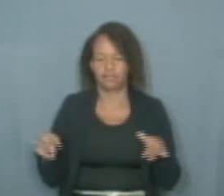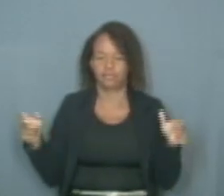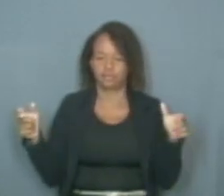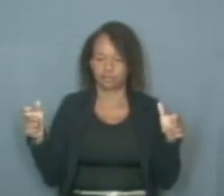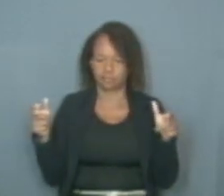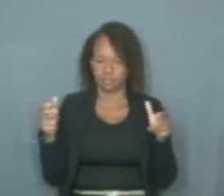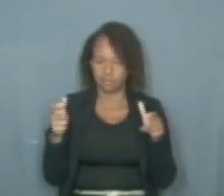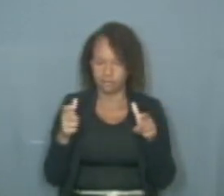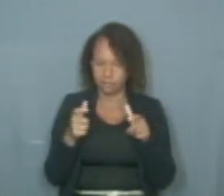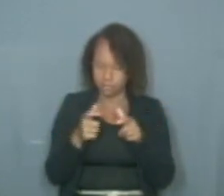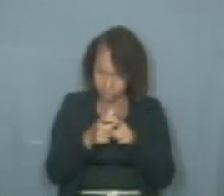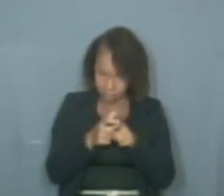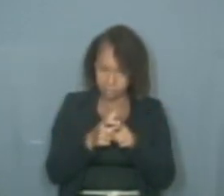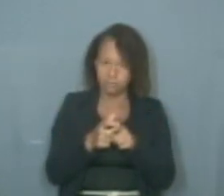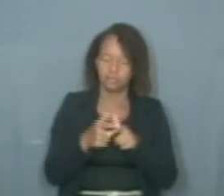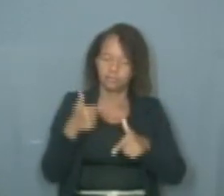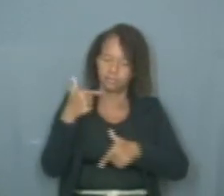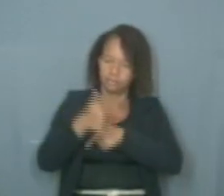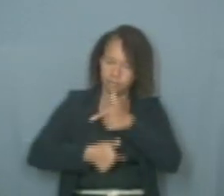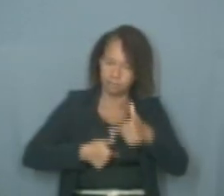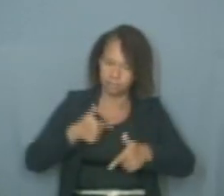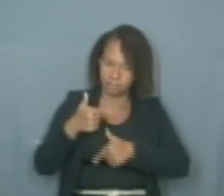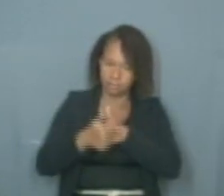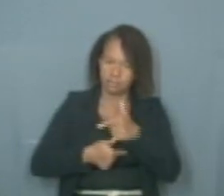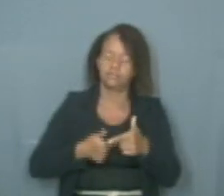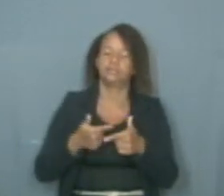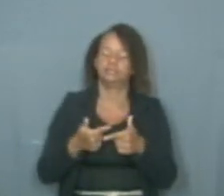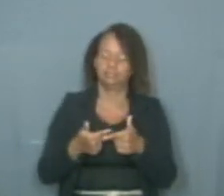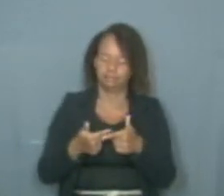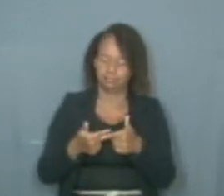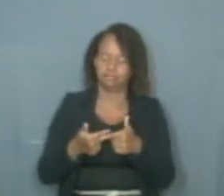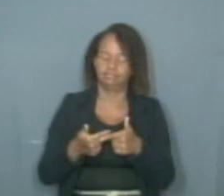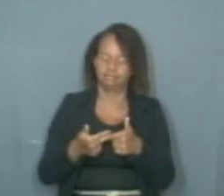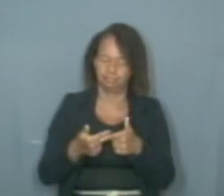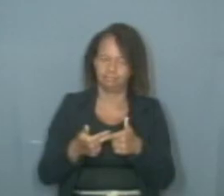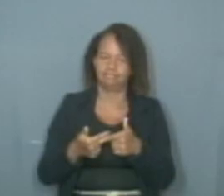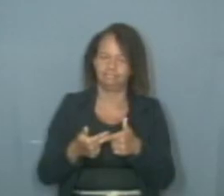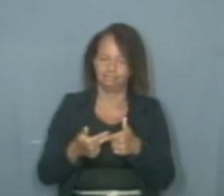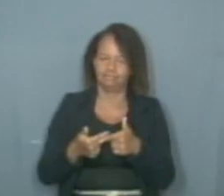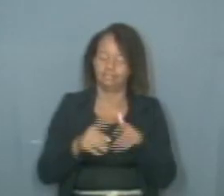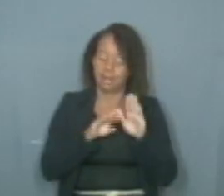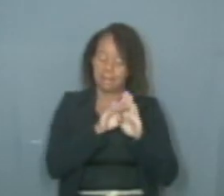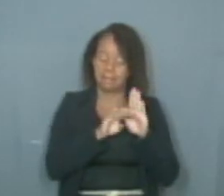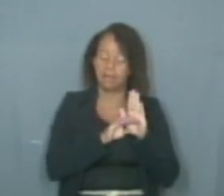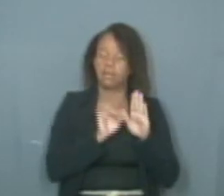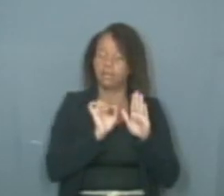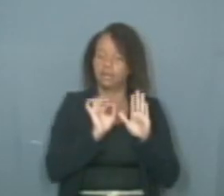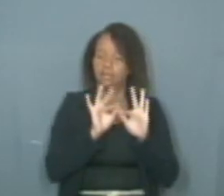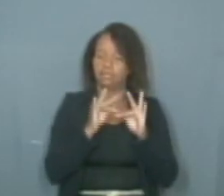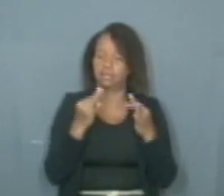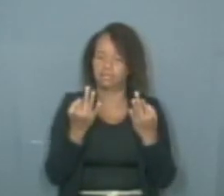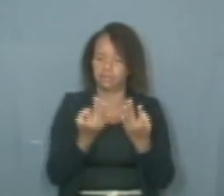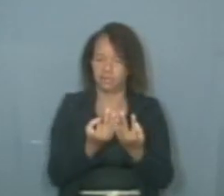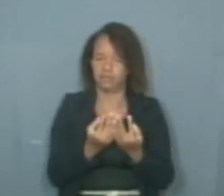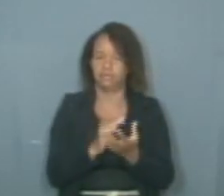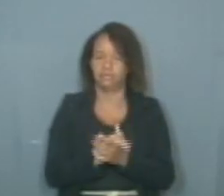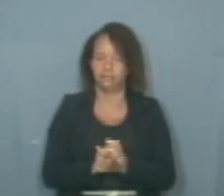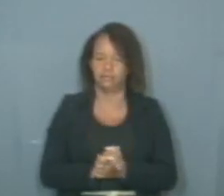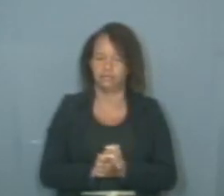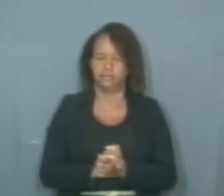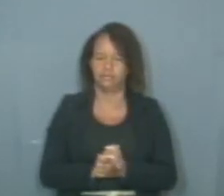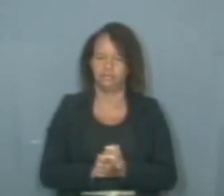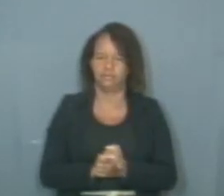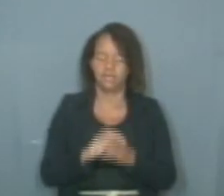Reduzir a jornada de trabalho, Fred, é uma pauta da família.